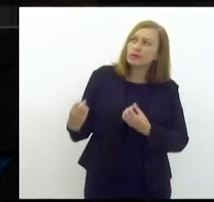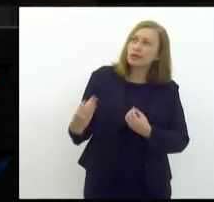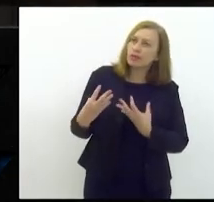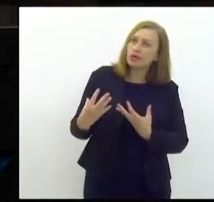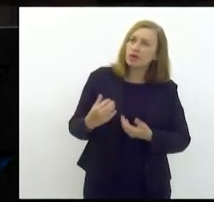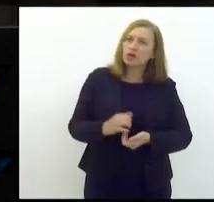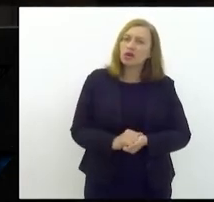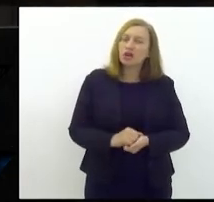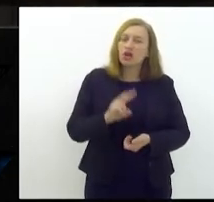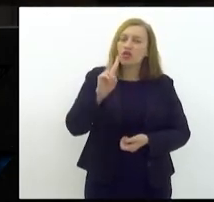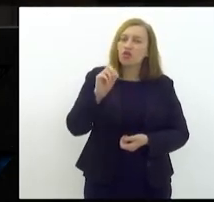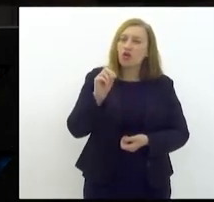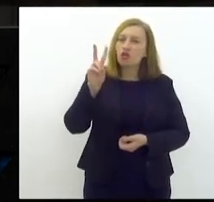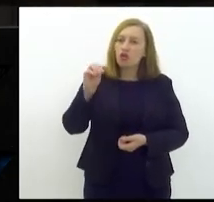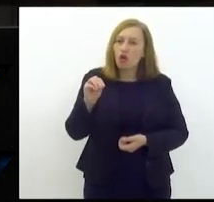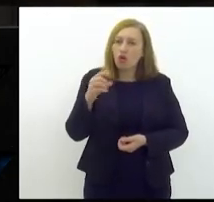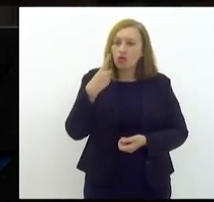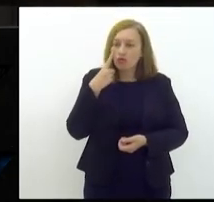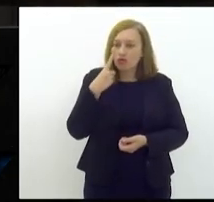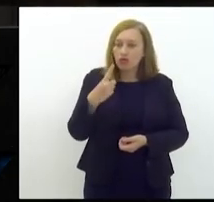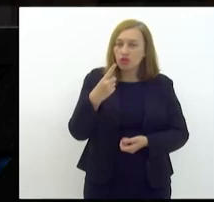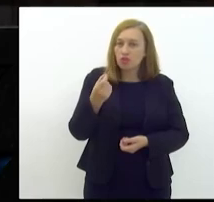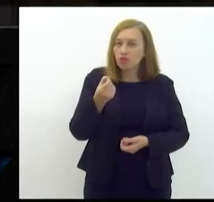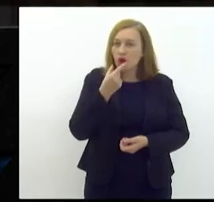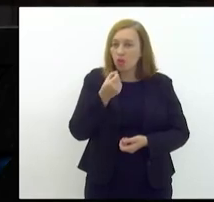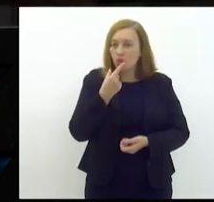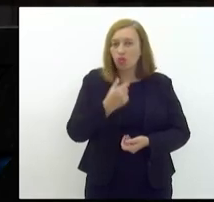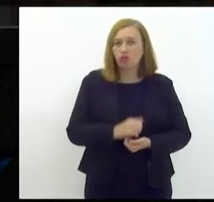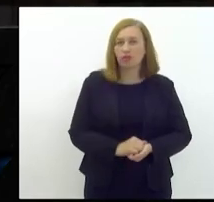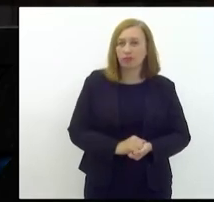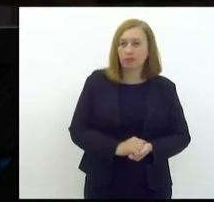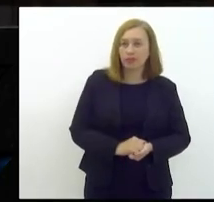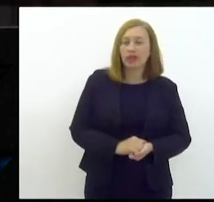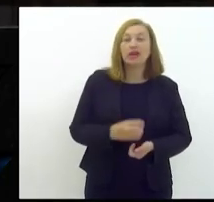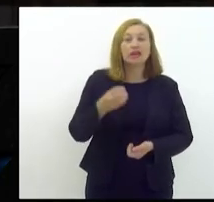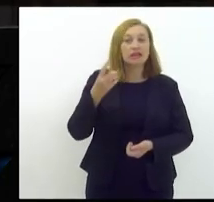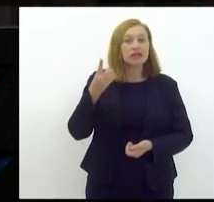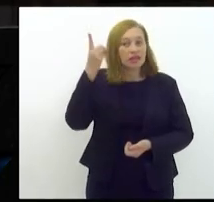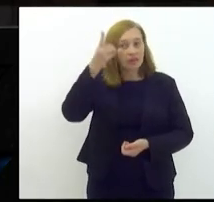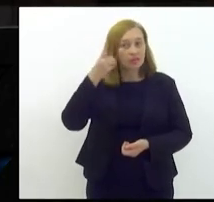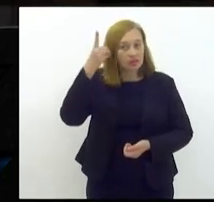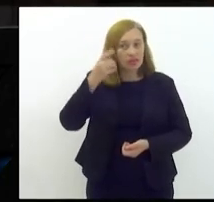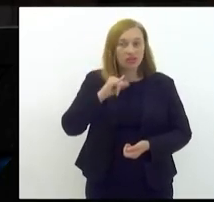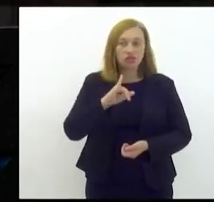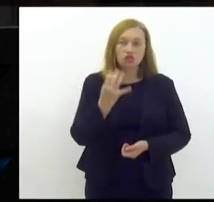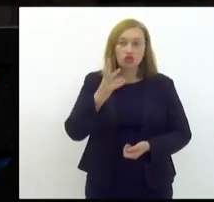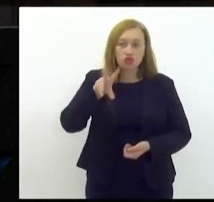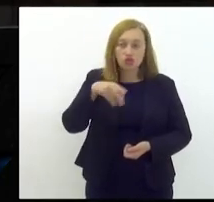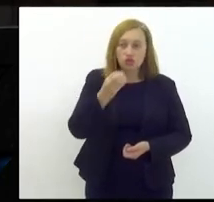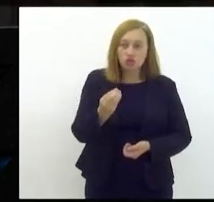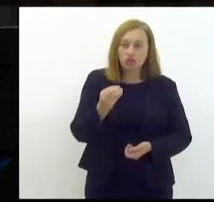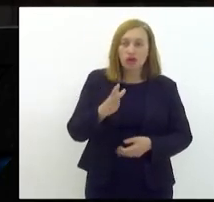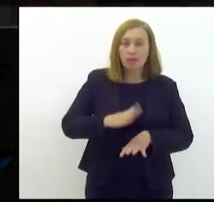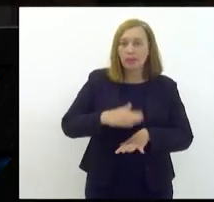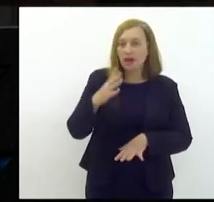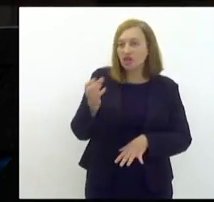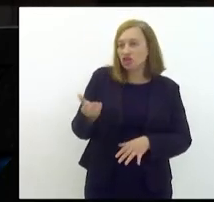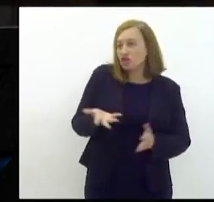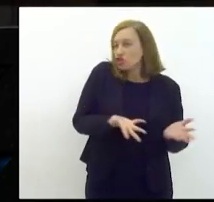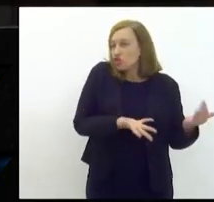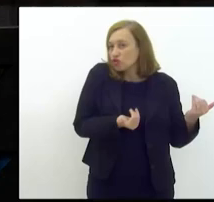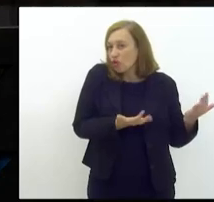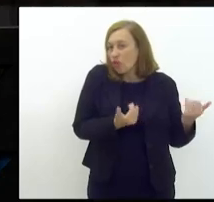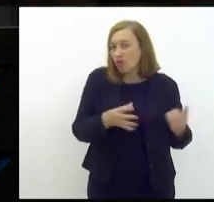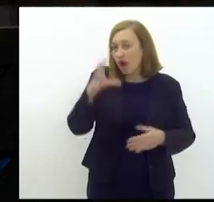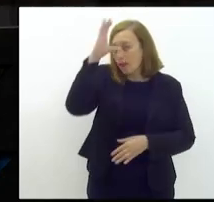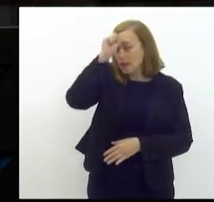era vovó viu a uva Deputado Júlio Rocha já é muito mais jovem já aprendeu com